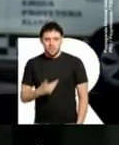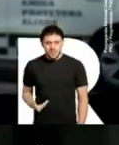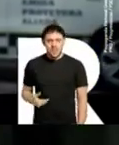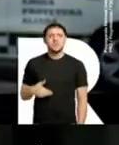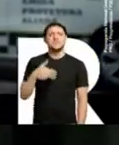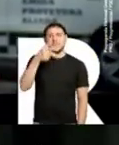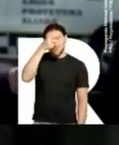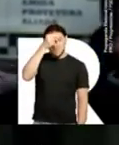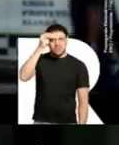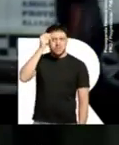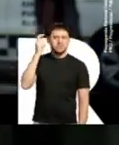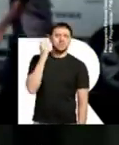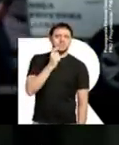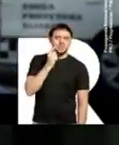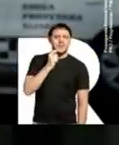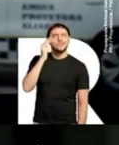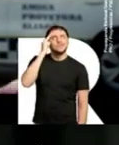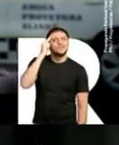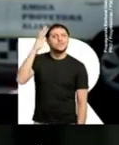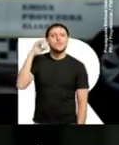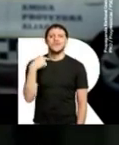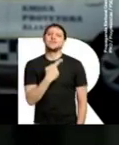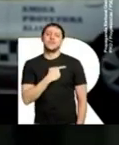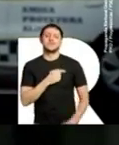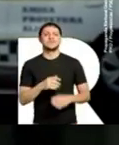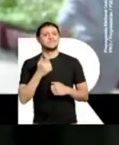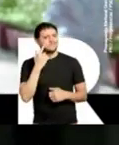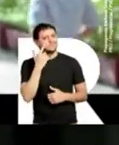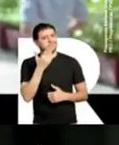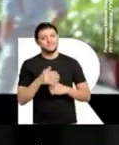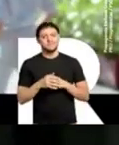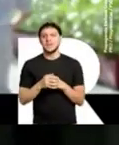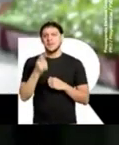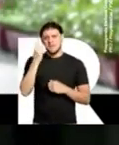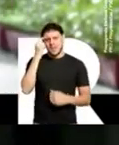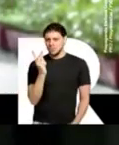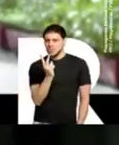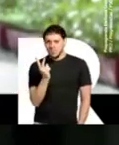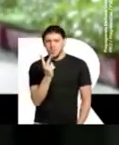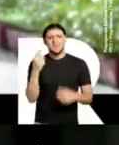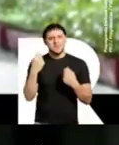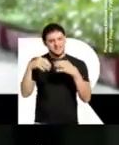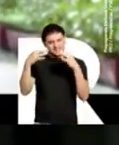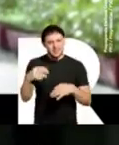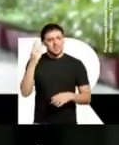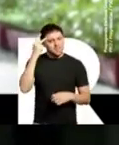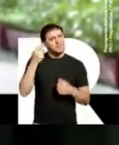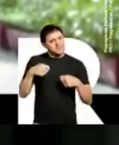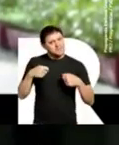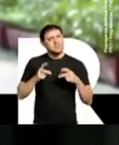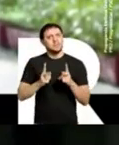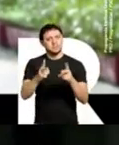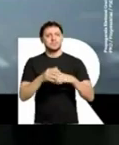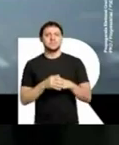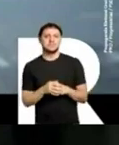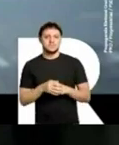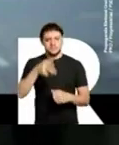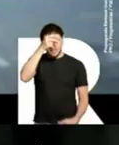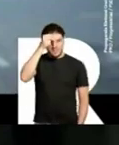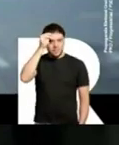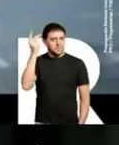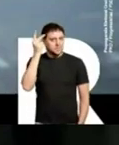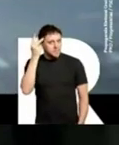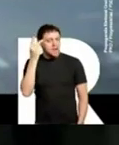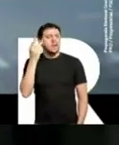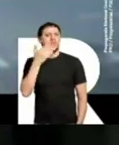Tarcísio no governo, Ricardo Nunes na prefeitura, é o sonho da gente, viu? Então eu acho que essa dupla tem que dar certo em São Paulo e tem que permanecer. O prefeito de